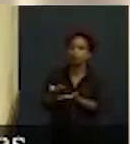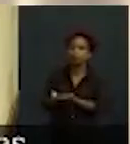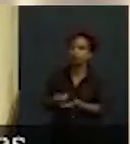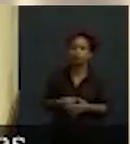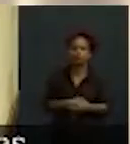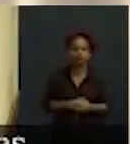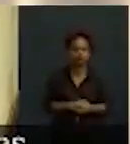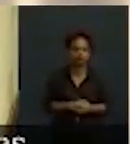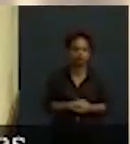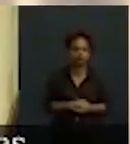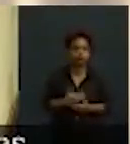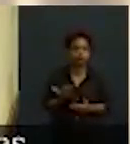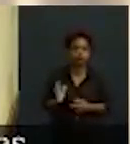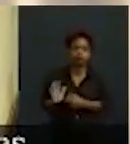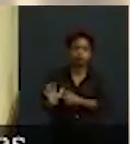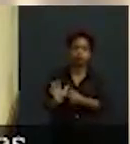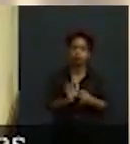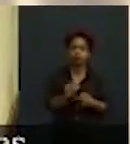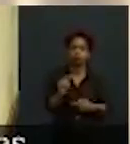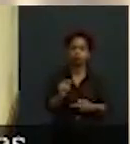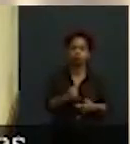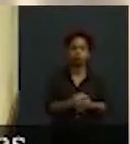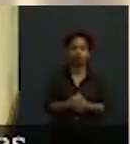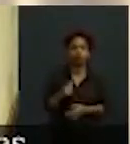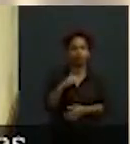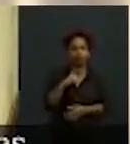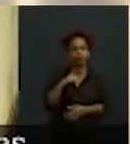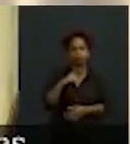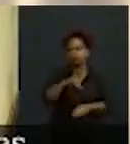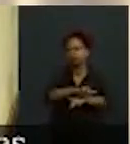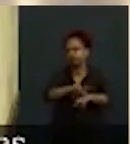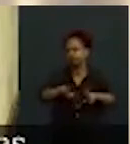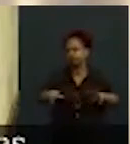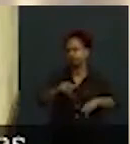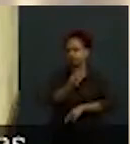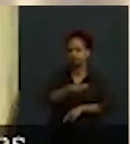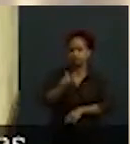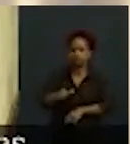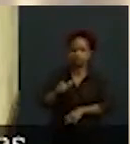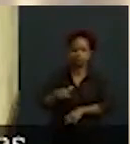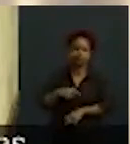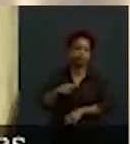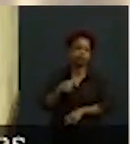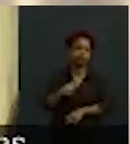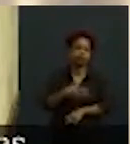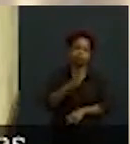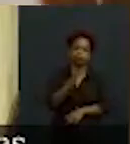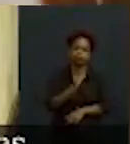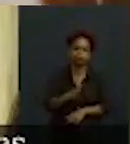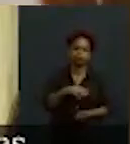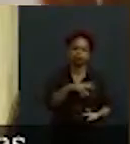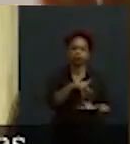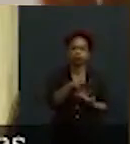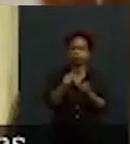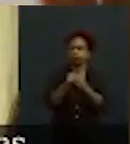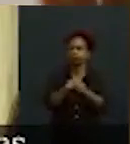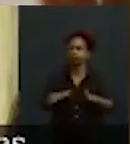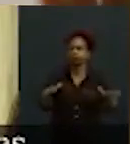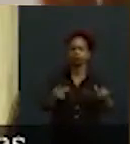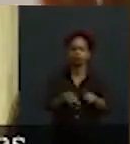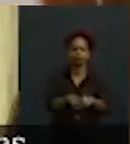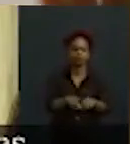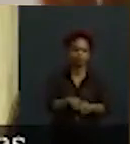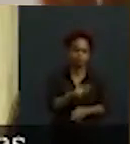irreparáveis que se expressam tanto na contagem de centenas de milhares de vítimas no Brasil e no mundo, quanto na